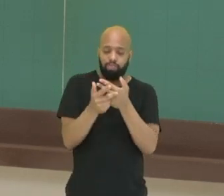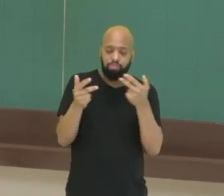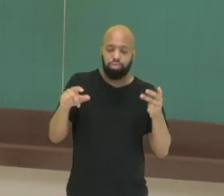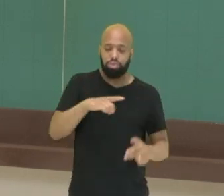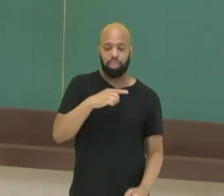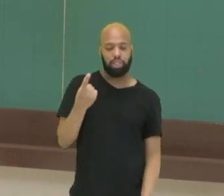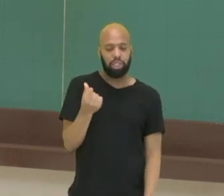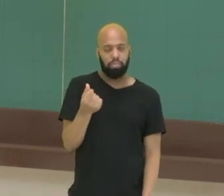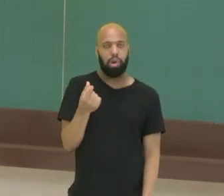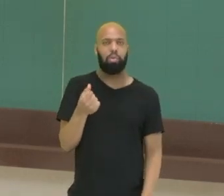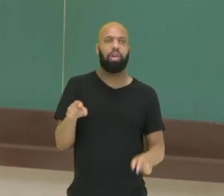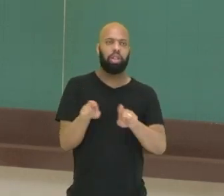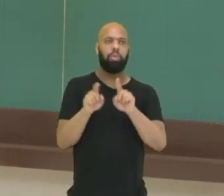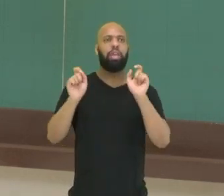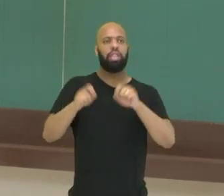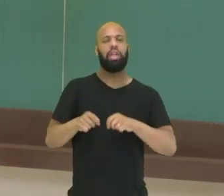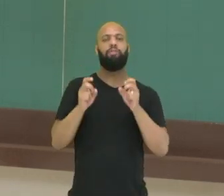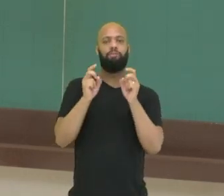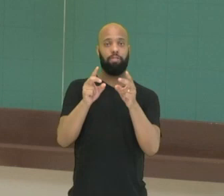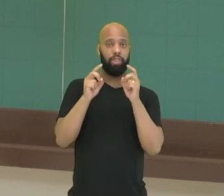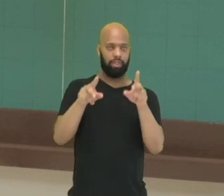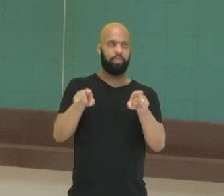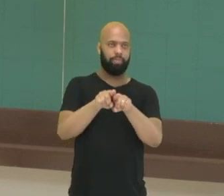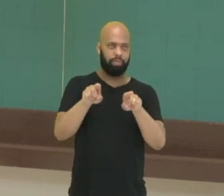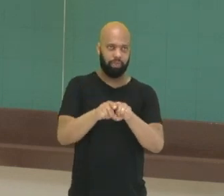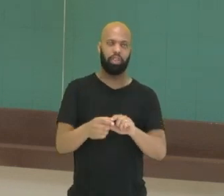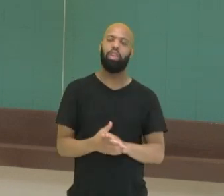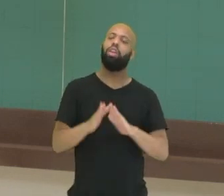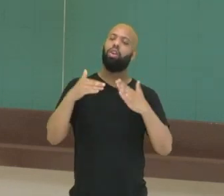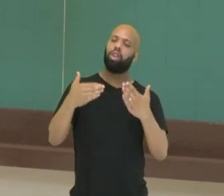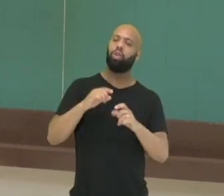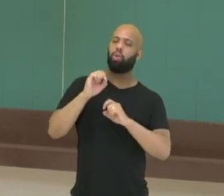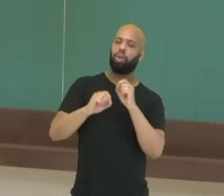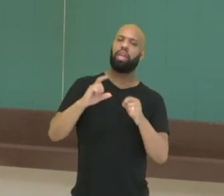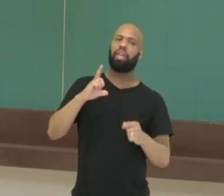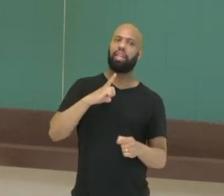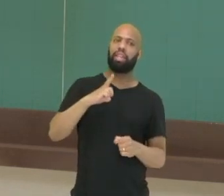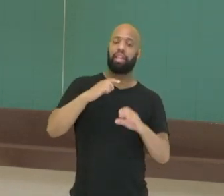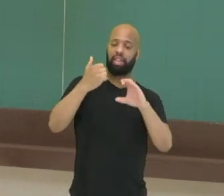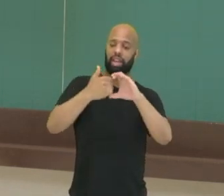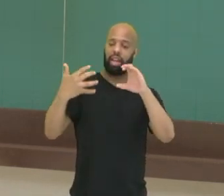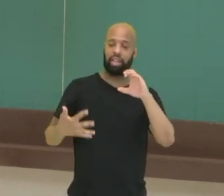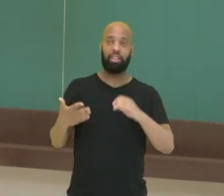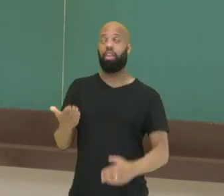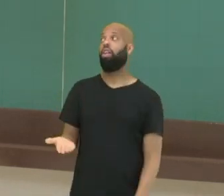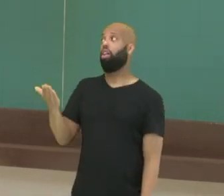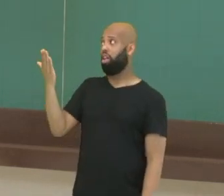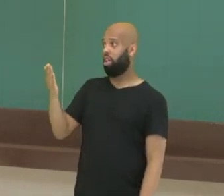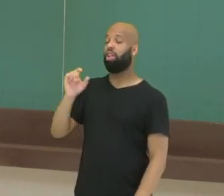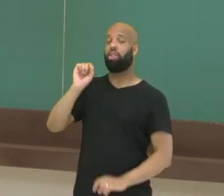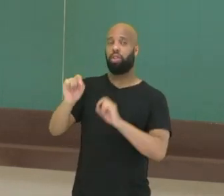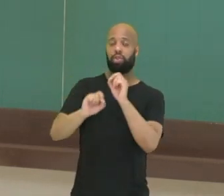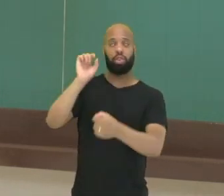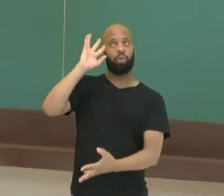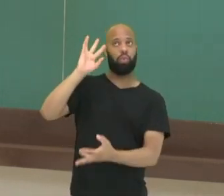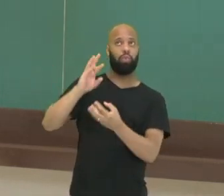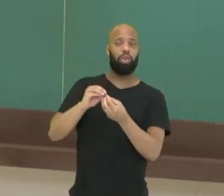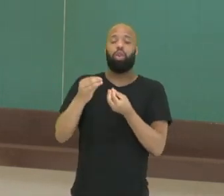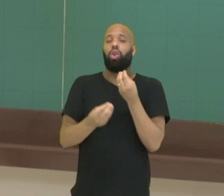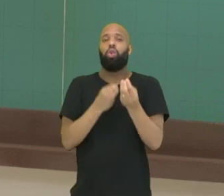valor econômico e que pudessem ser comercializados. Então, são mais características que nos levam a entender como se